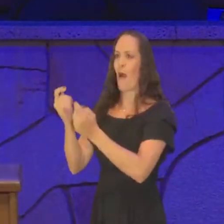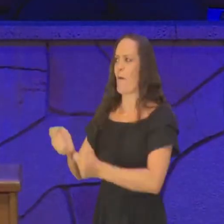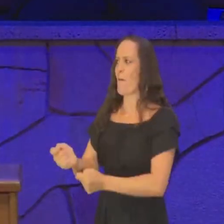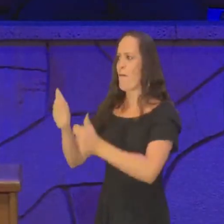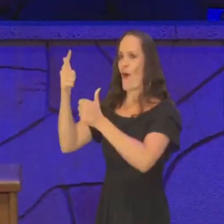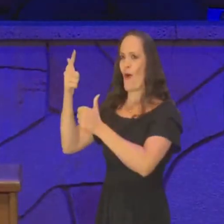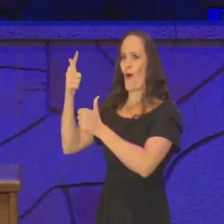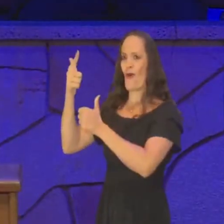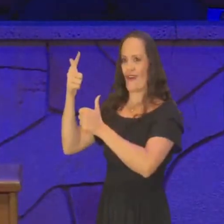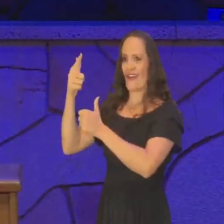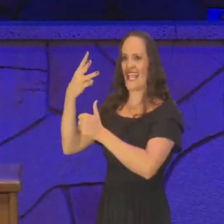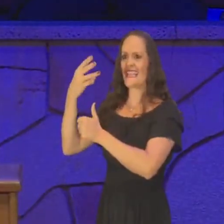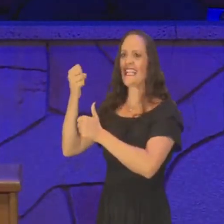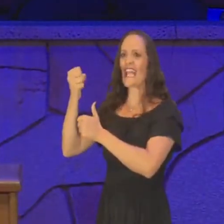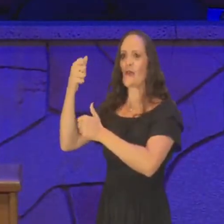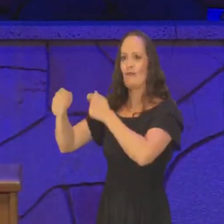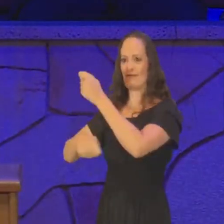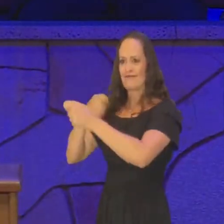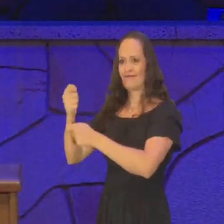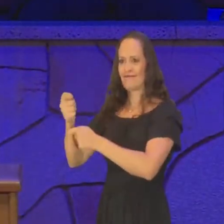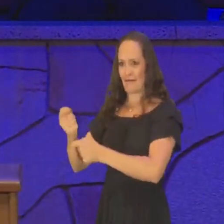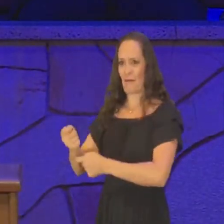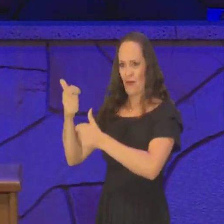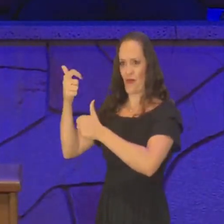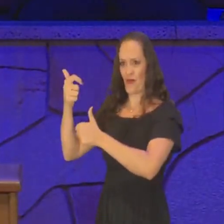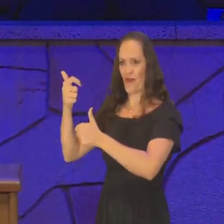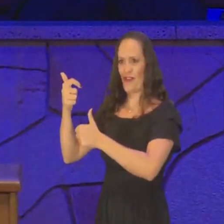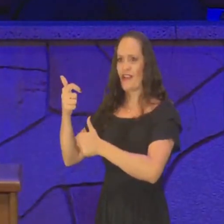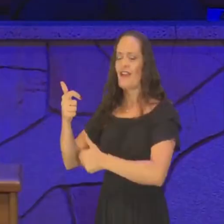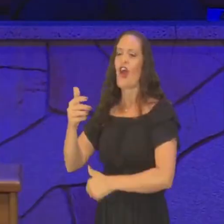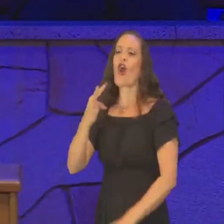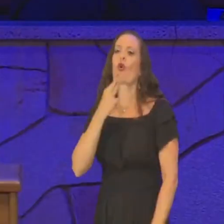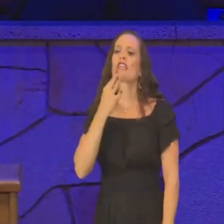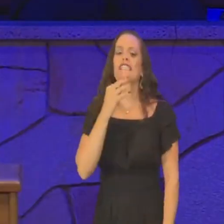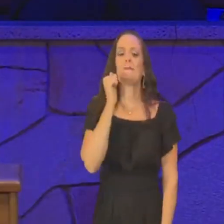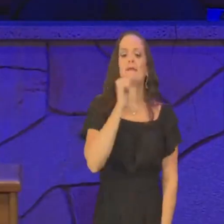uma desconhecida que eu havia conhecido há menos de 2 meses.